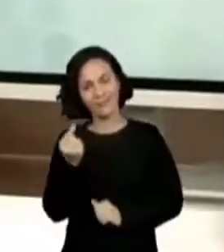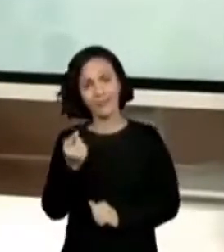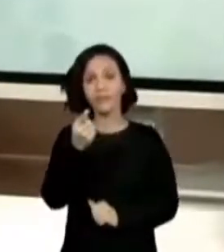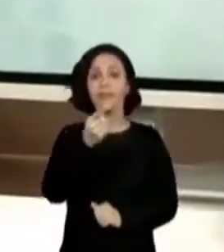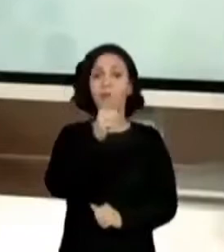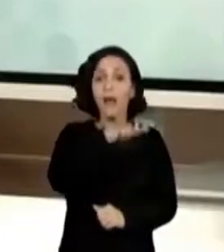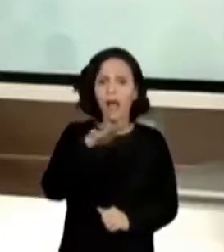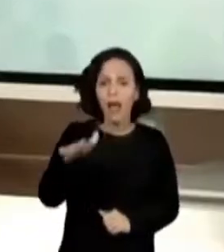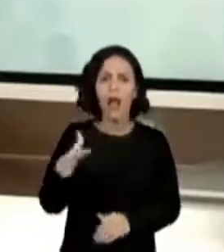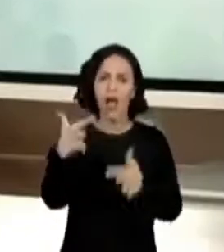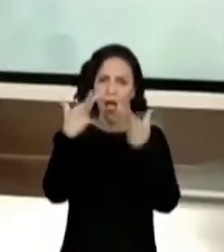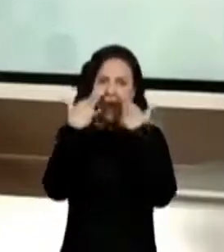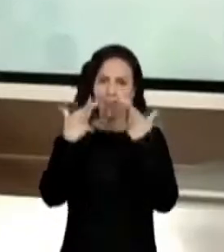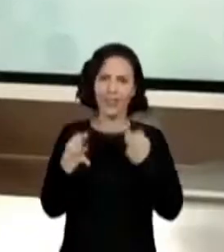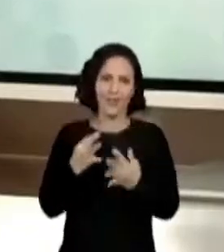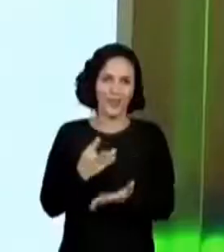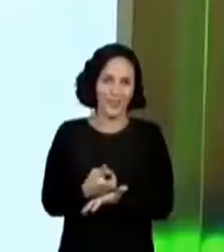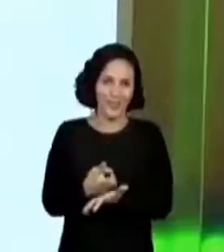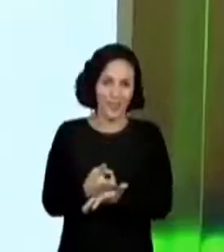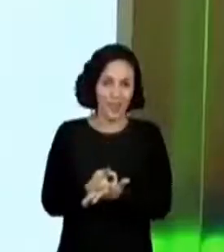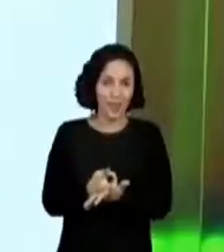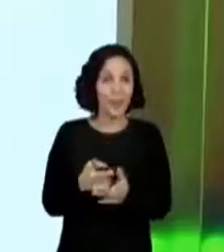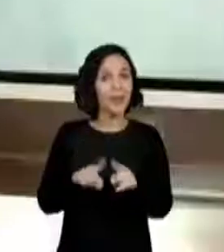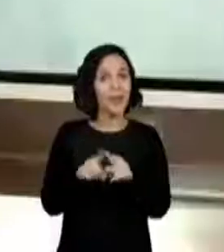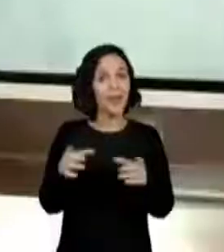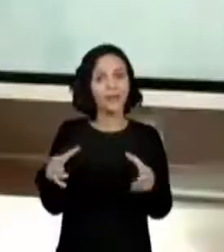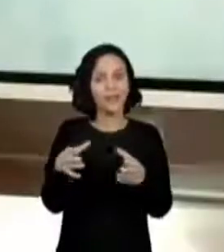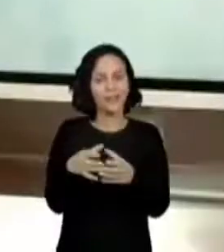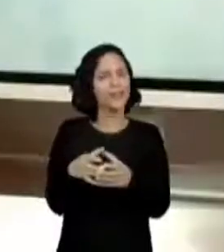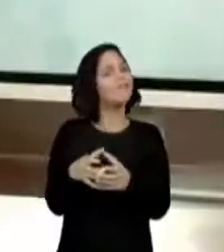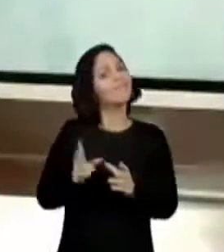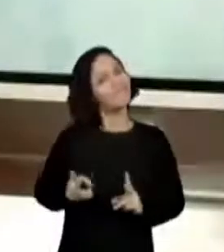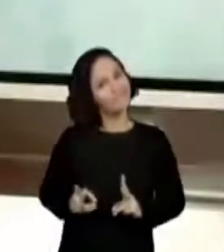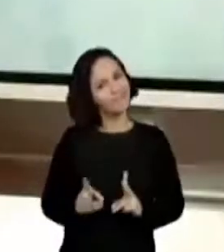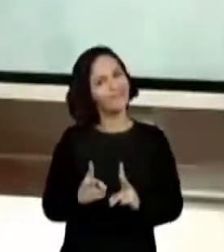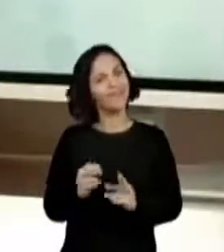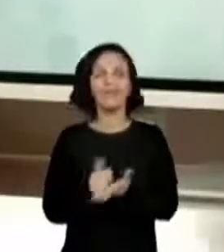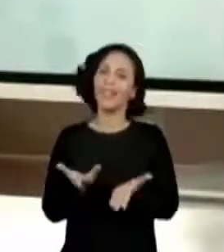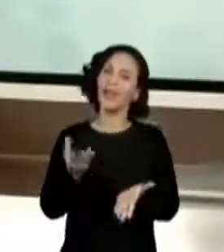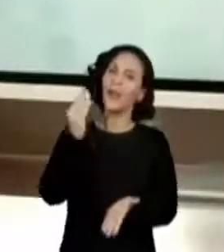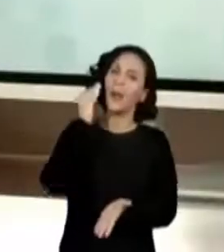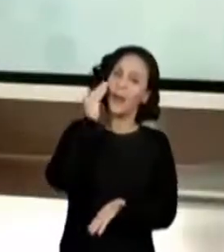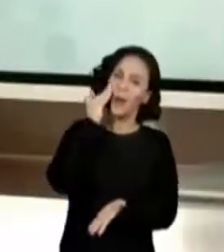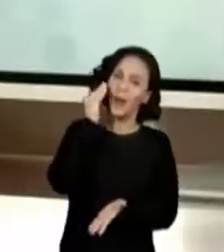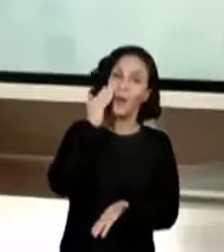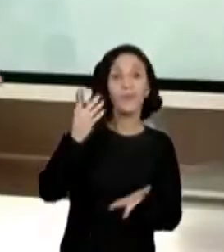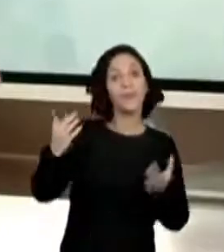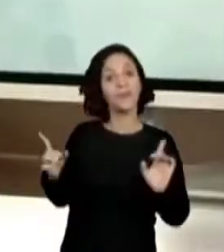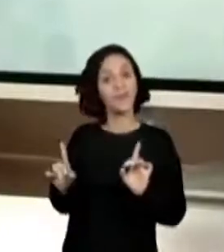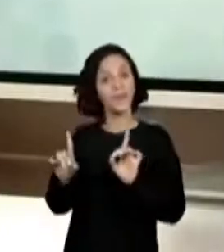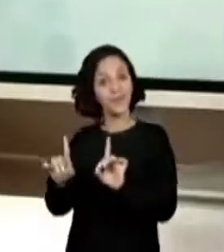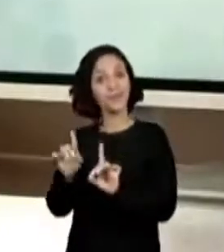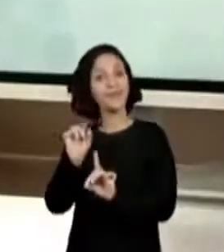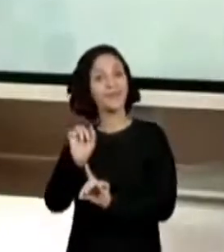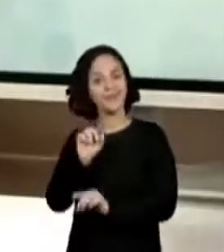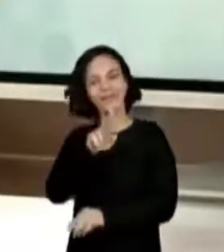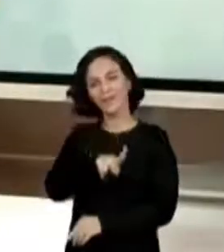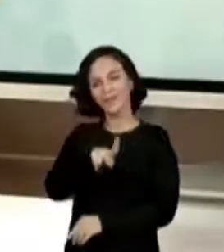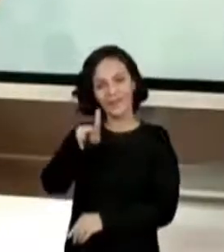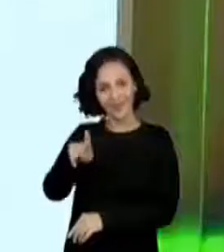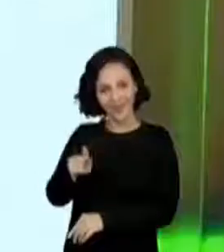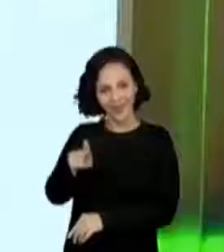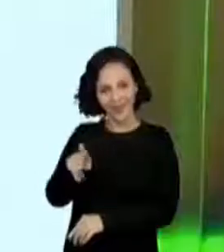continuem prestando bastante atenção. E toda a turma continua aqui comigo, claro. E aqui comigo continua também a